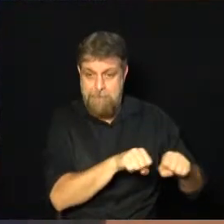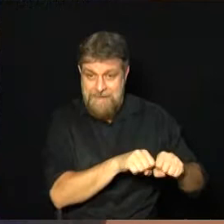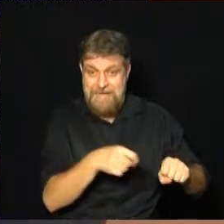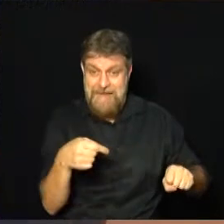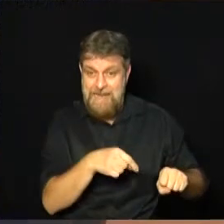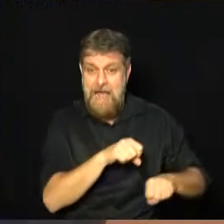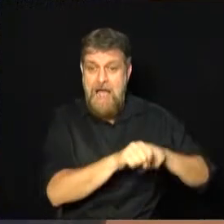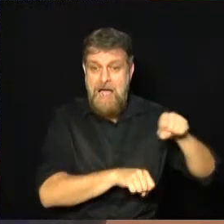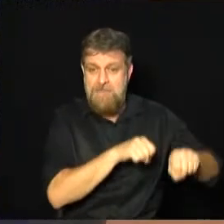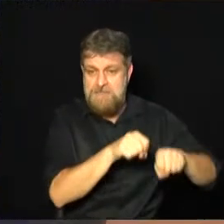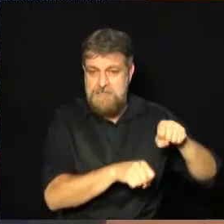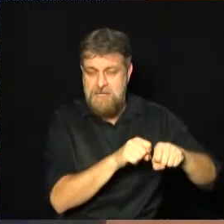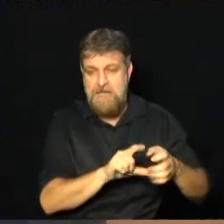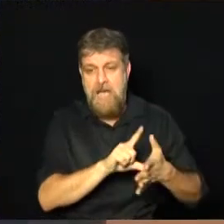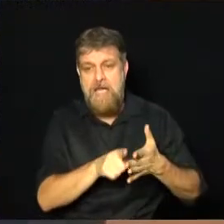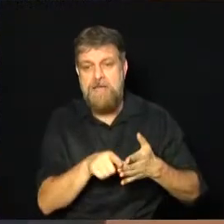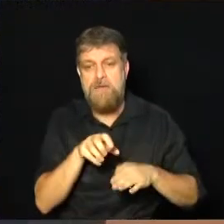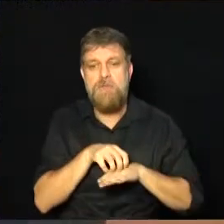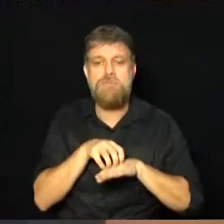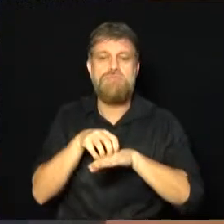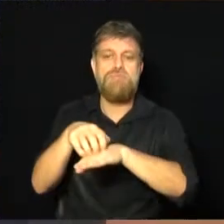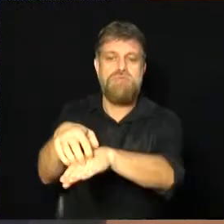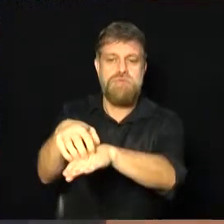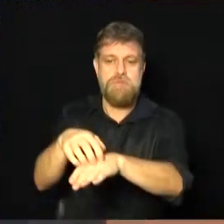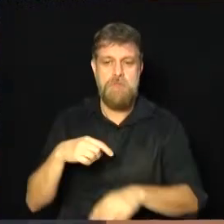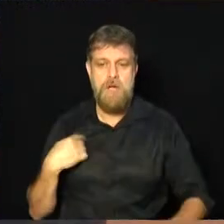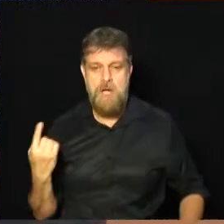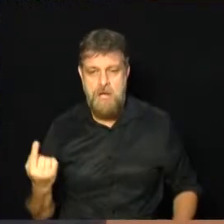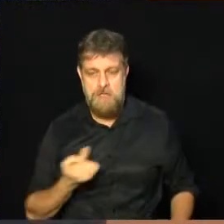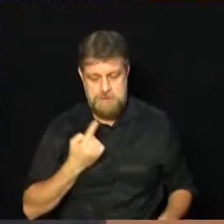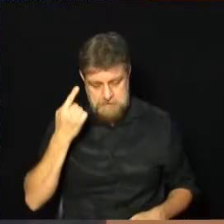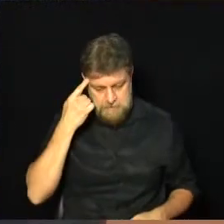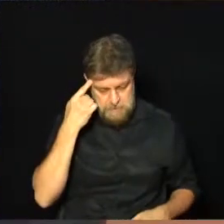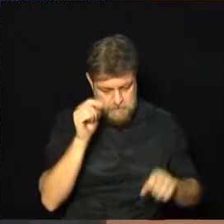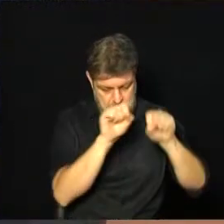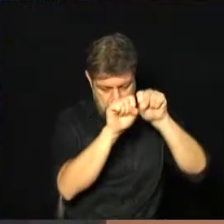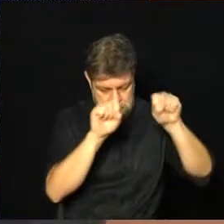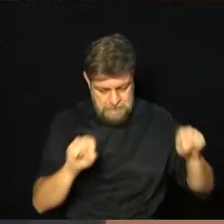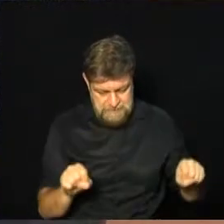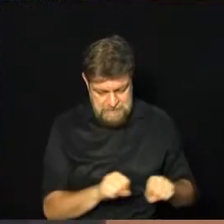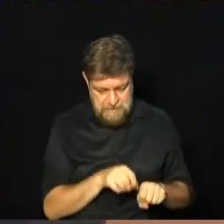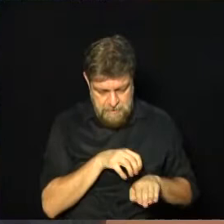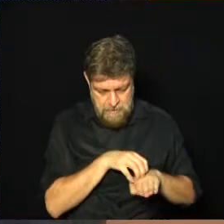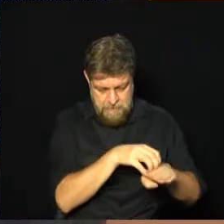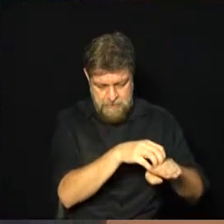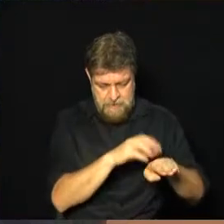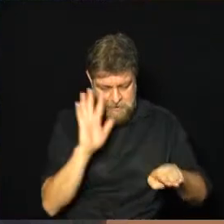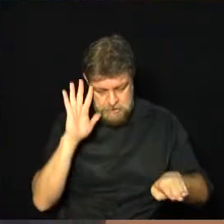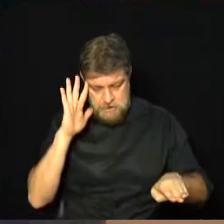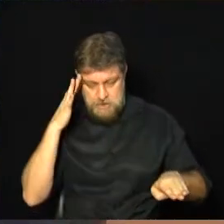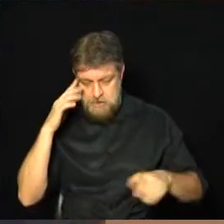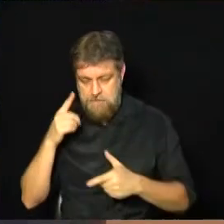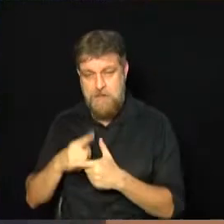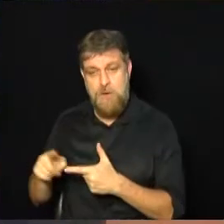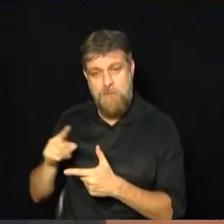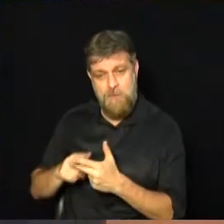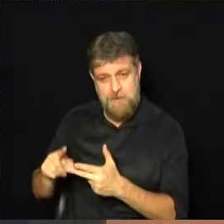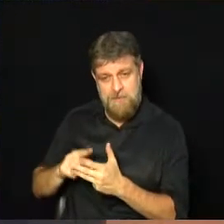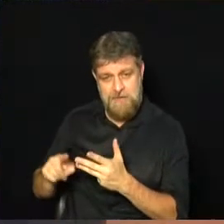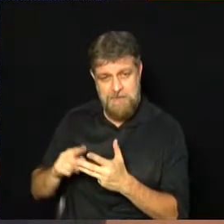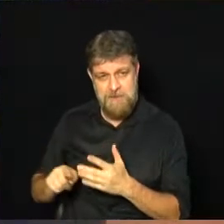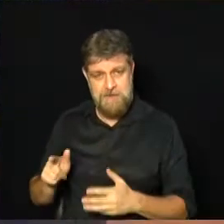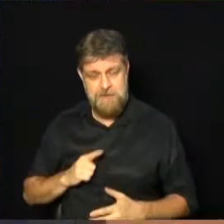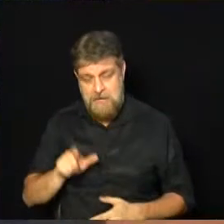essa integração modal que a gente concebeu o projeto BRT foi a forma de nós resolvermos esse problema. E aí os